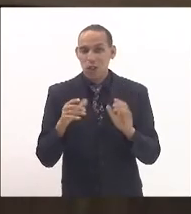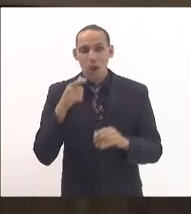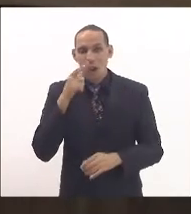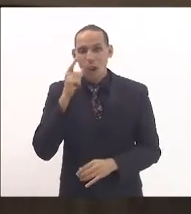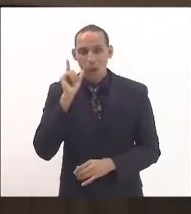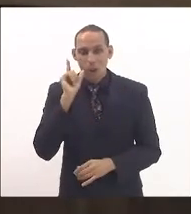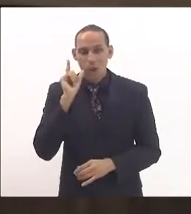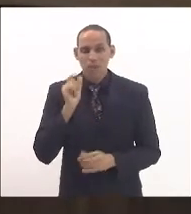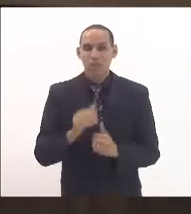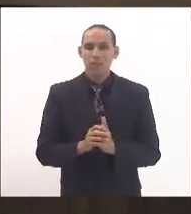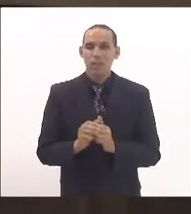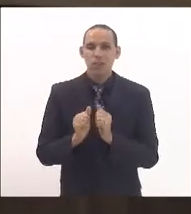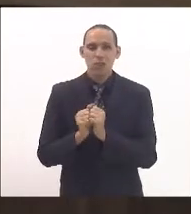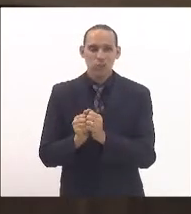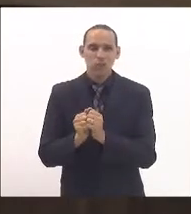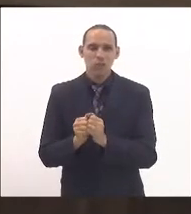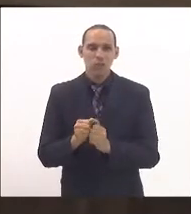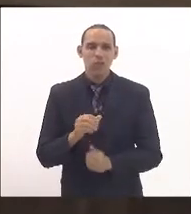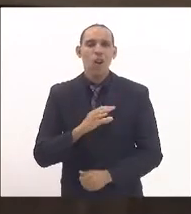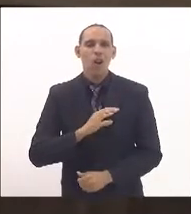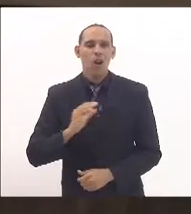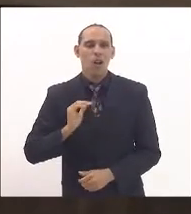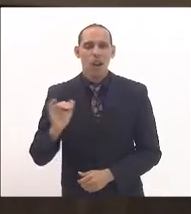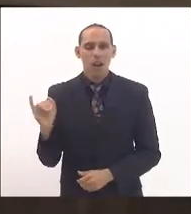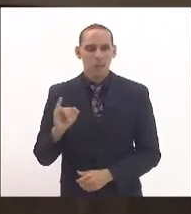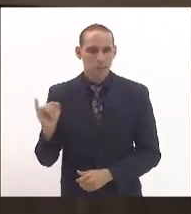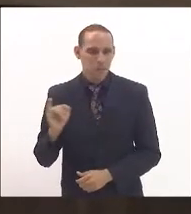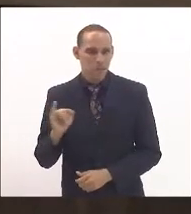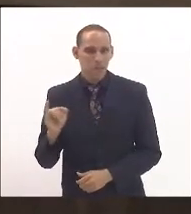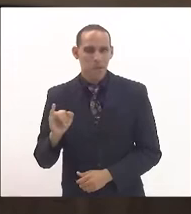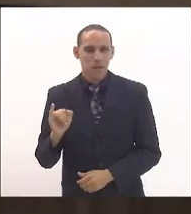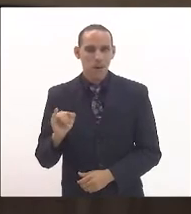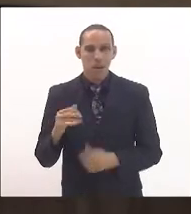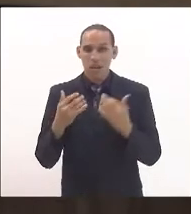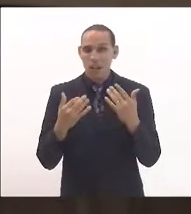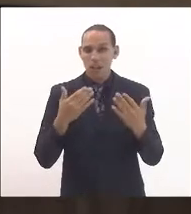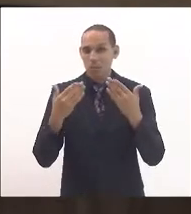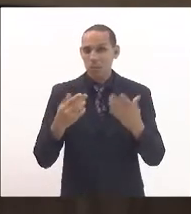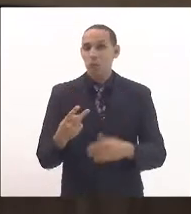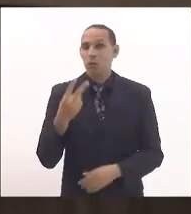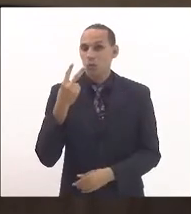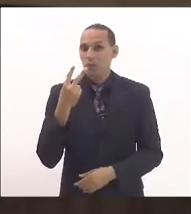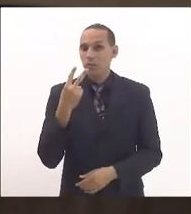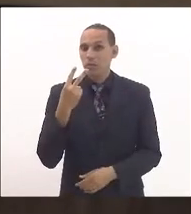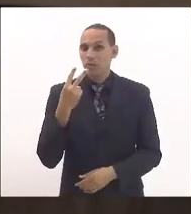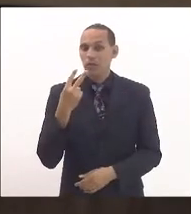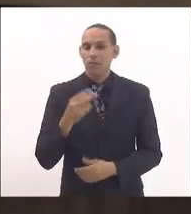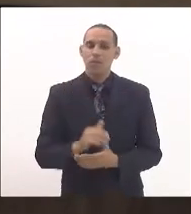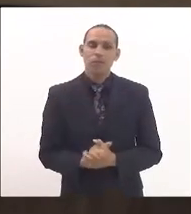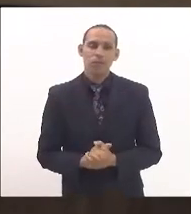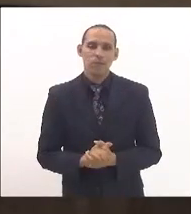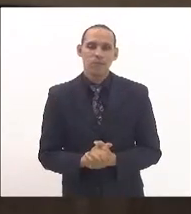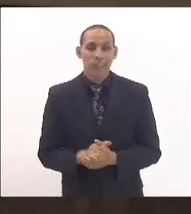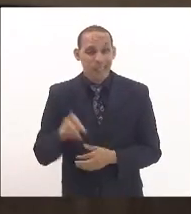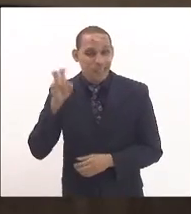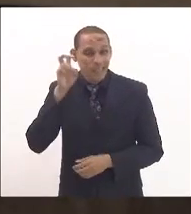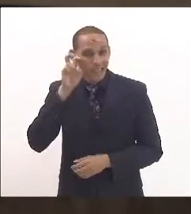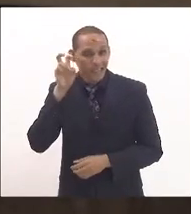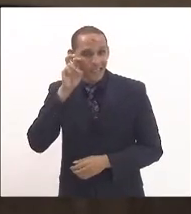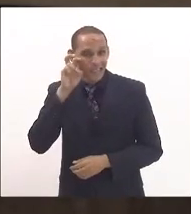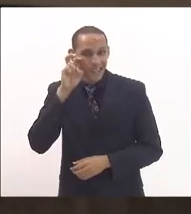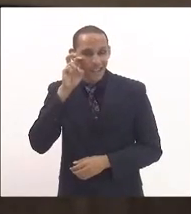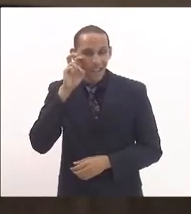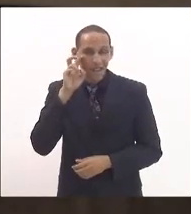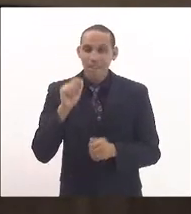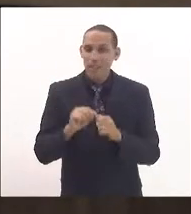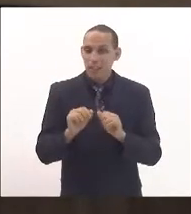com a Comissão de Tributação, 2 audiências públicas. Verdade. E na quinta-feira já tinha